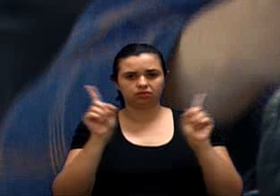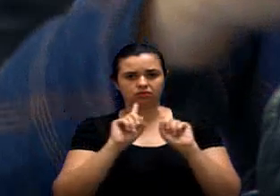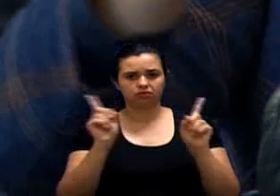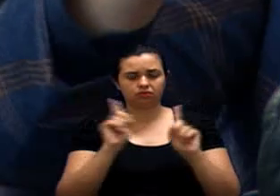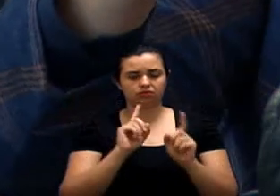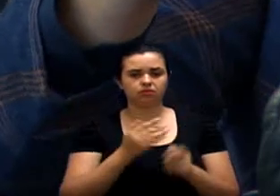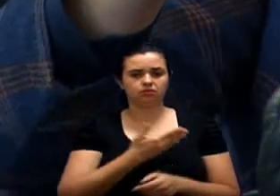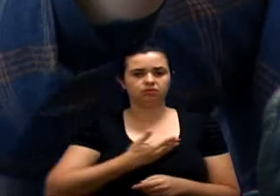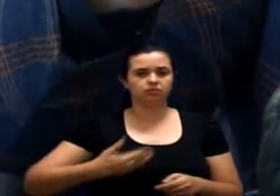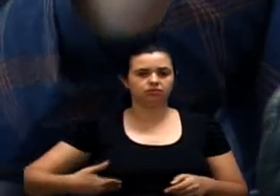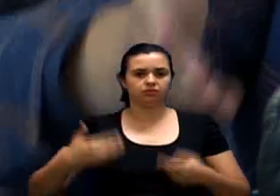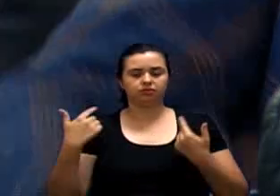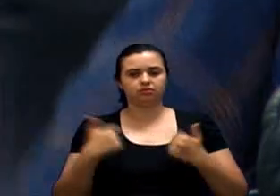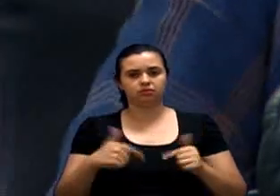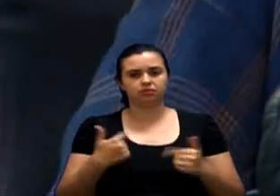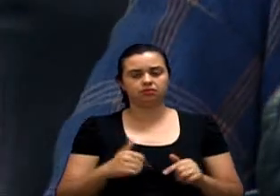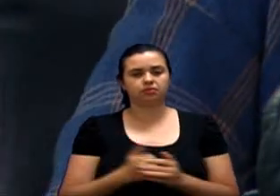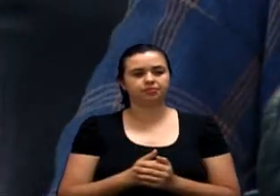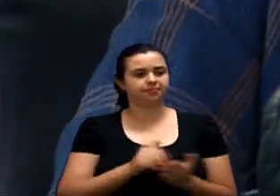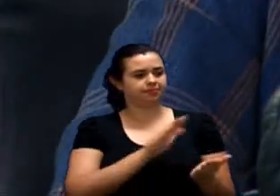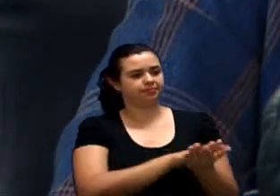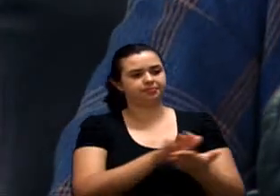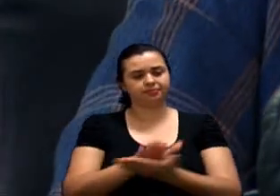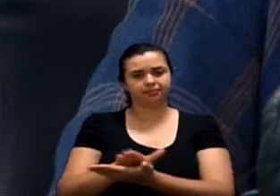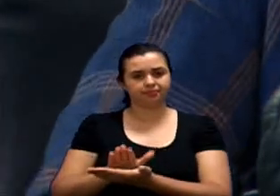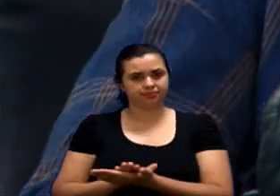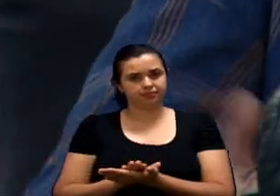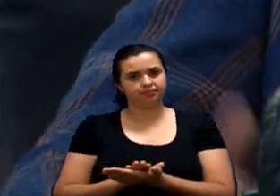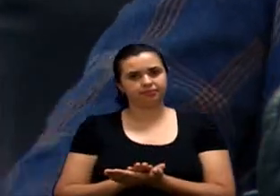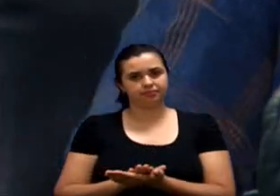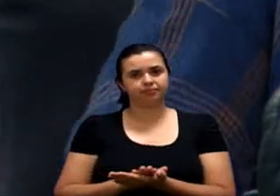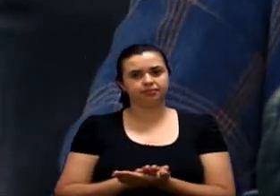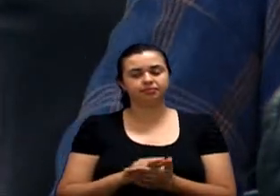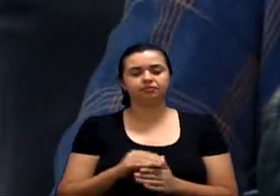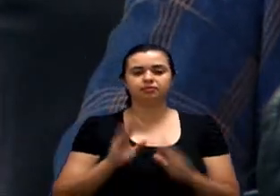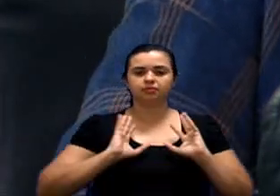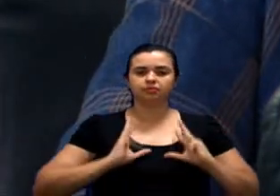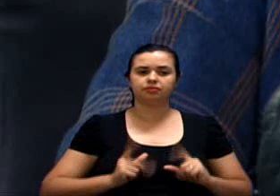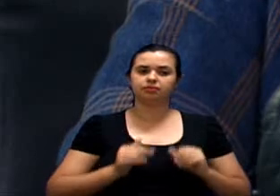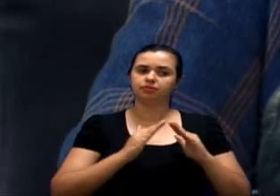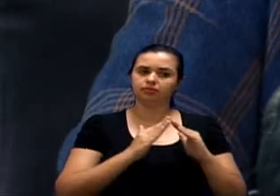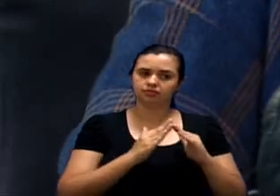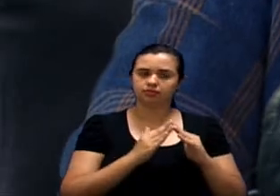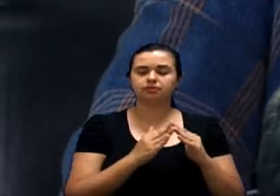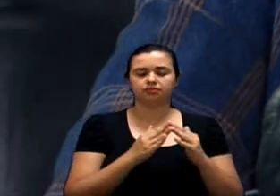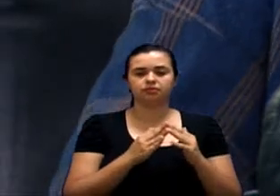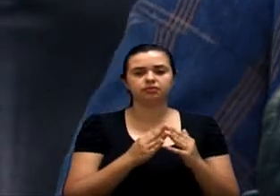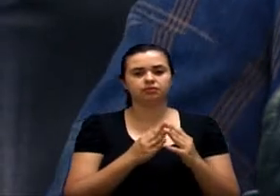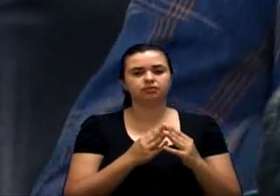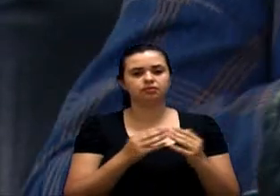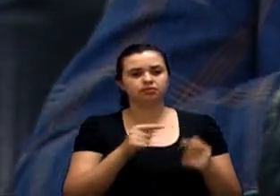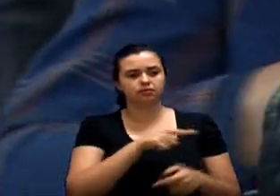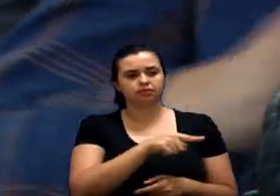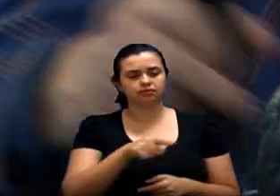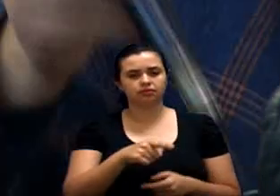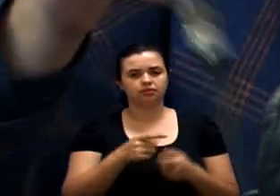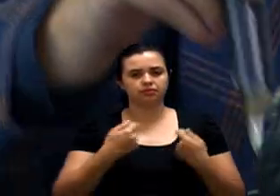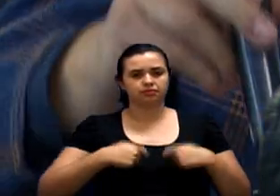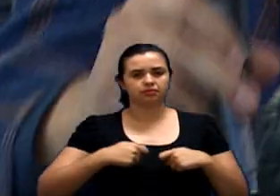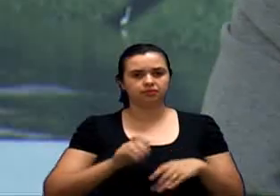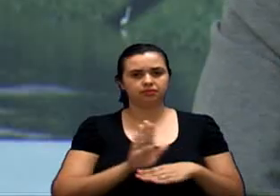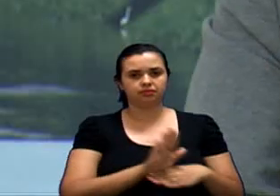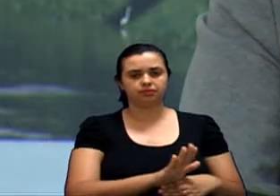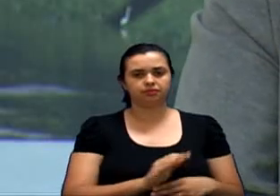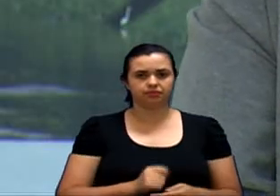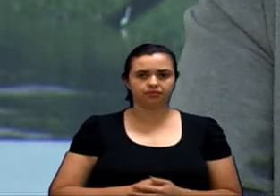comentar. Obrigado, e vereador. Parabéns. A Santa Casa faz um trabalho com seriedade e merece todo o acréscimo aqui nessa votação. Obrigado,